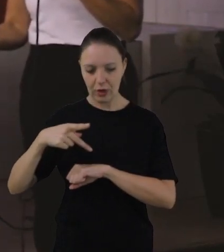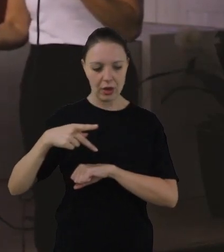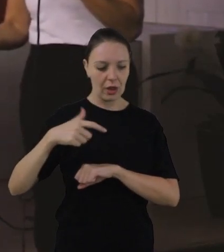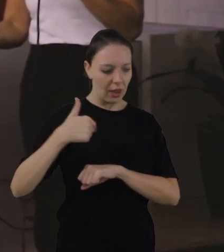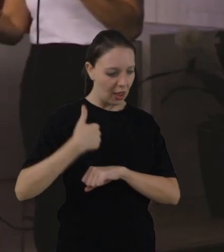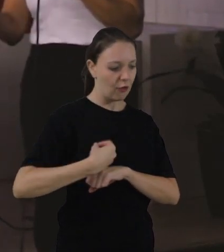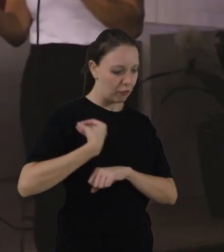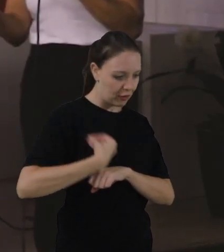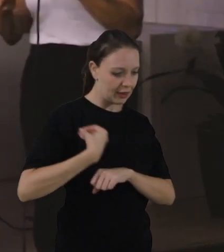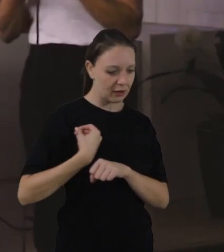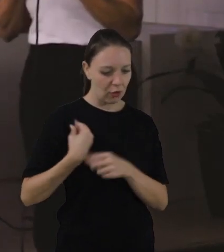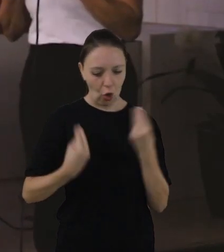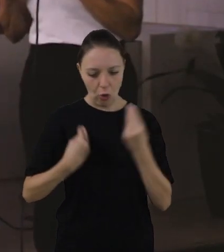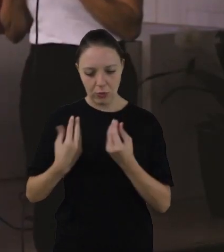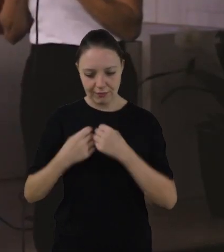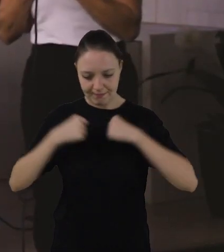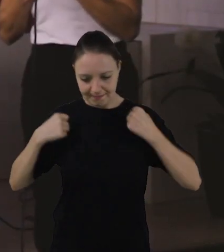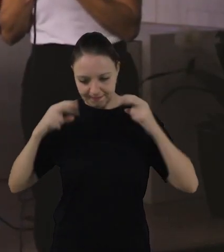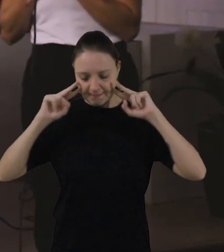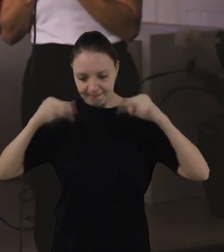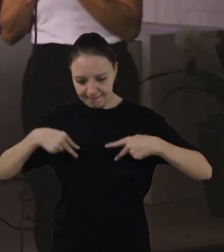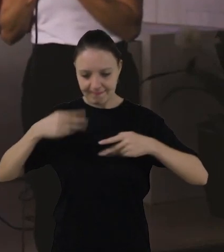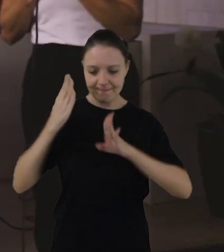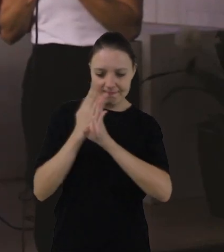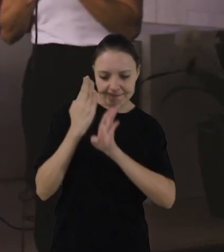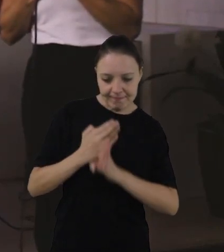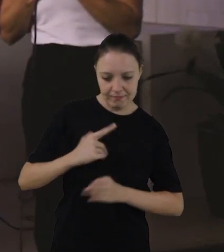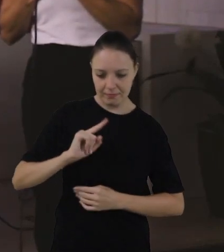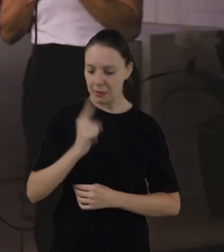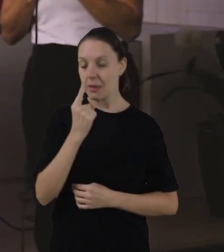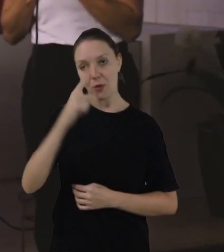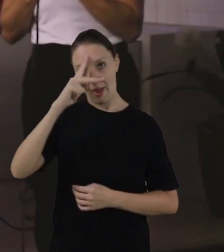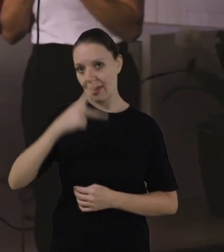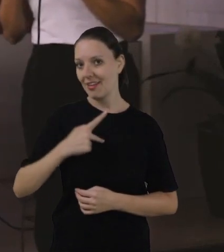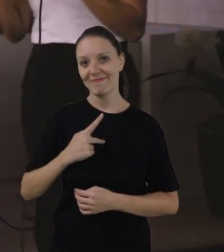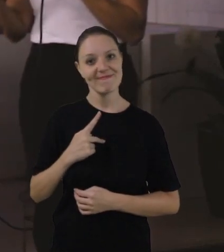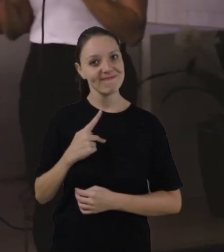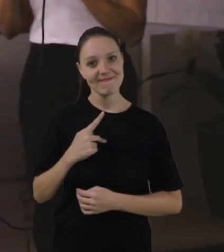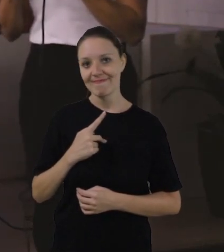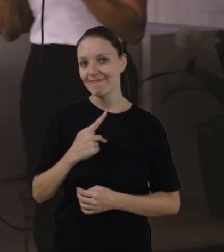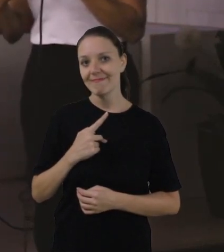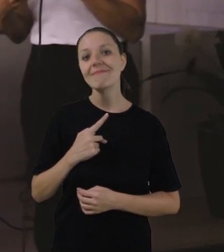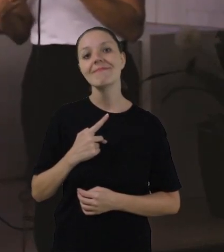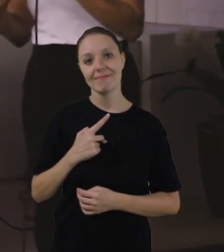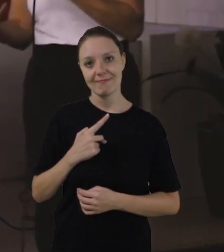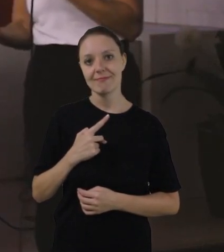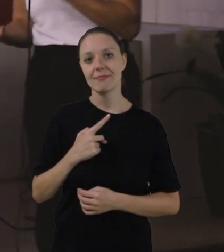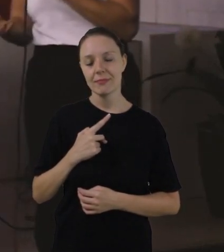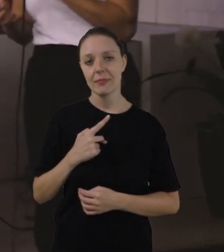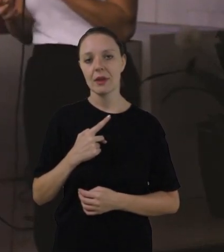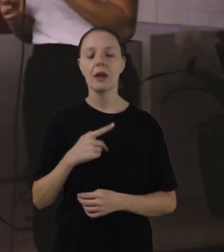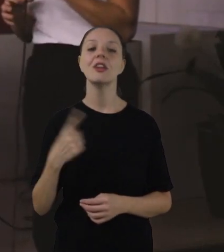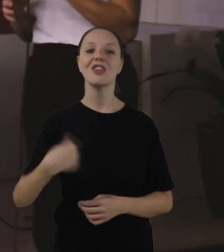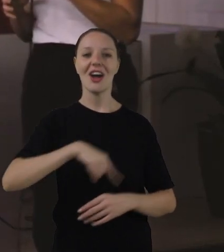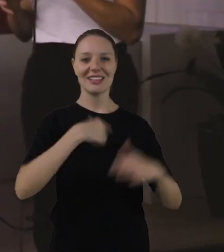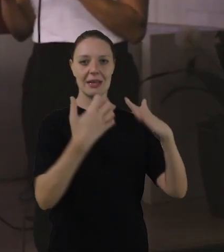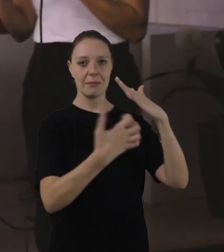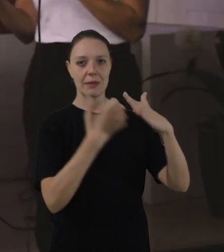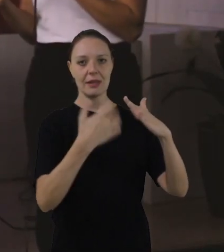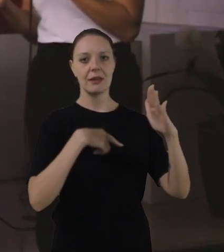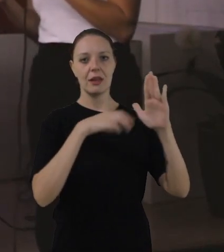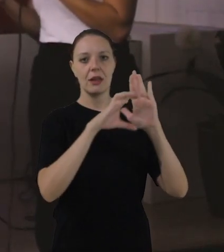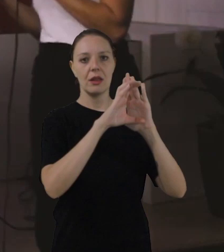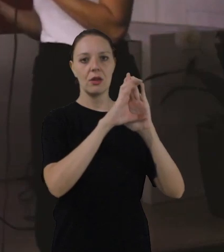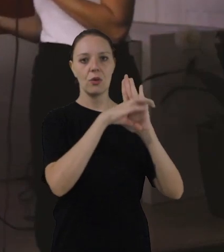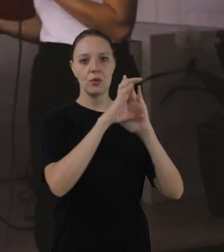profissional. Então, acho que primeiro essa reflexão interior, como nós estamos com isso? A gente tem trabalhado muito lá na nossa empresa